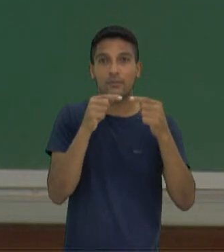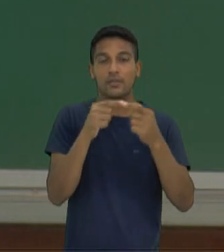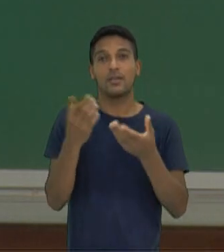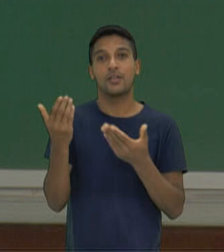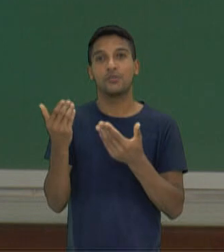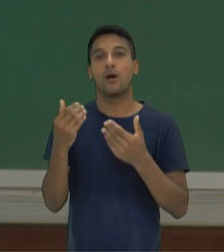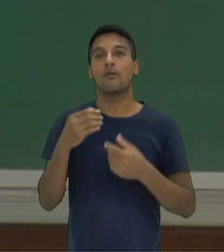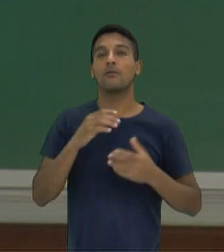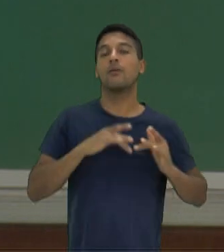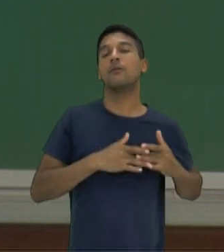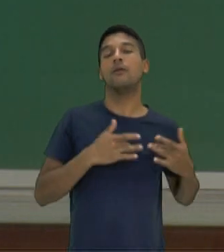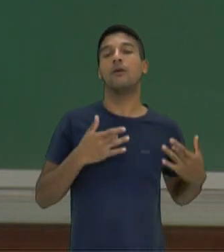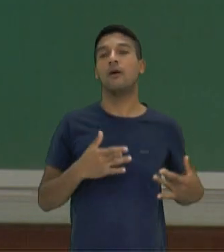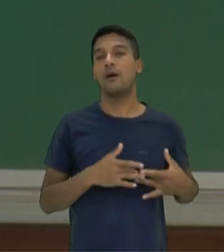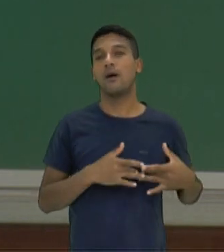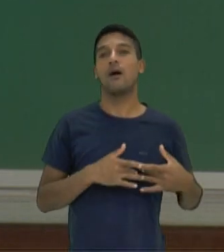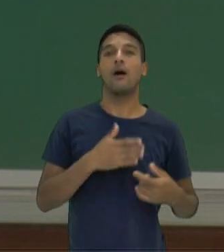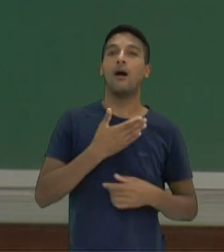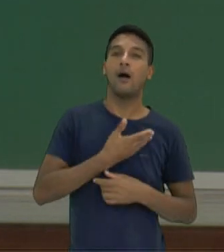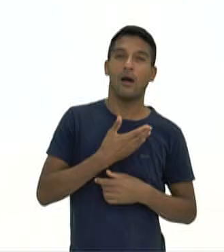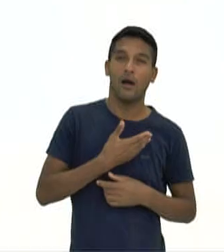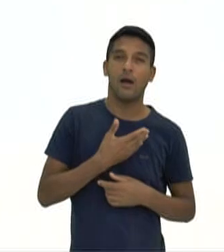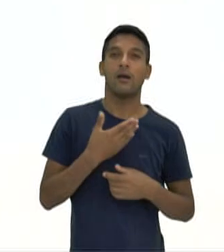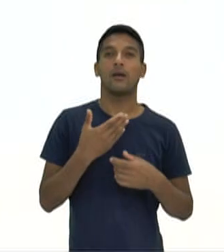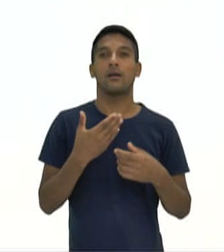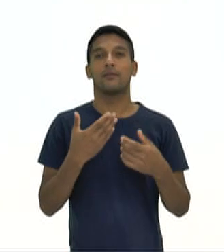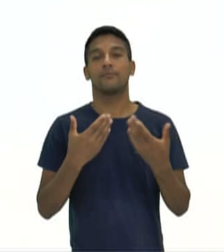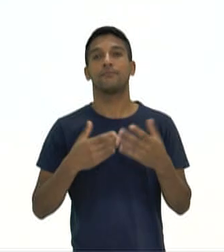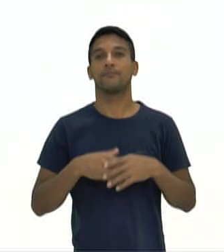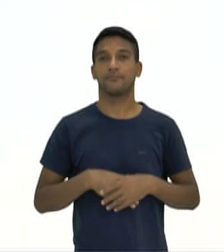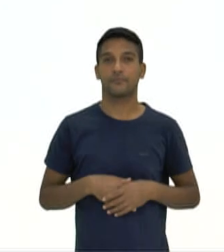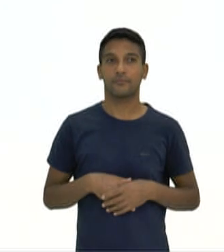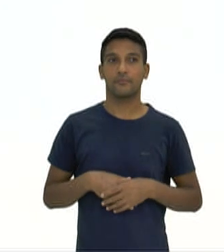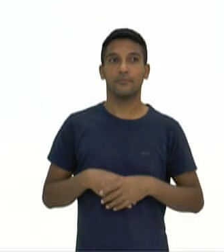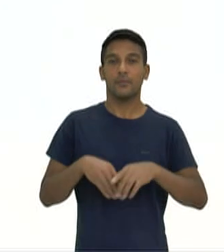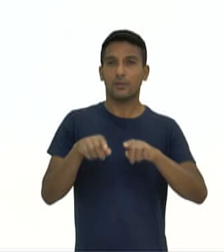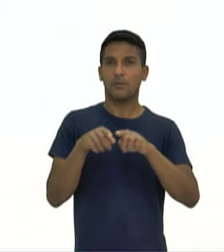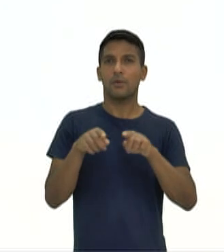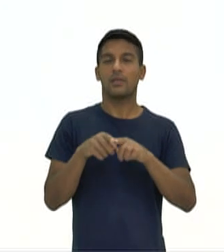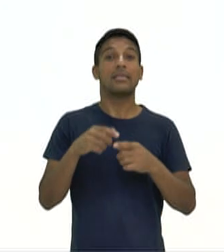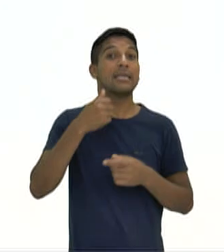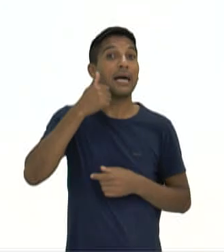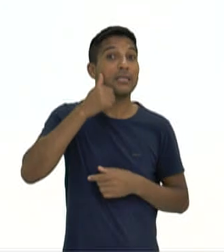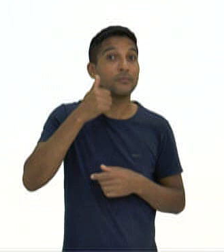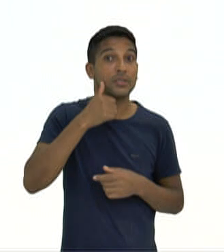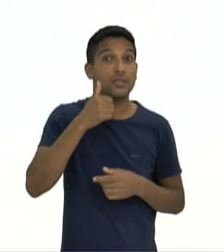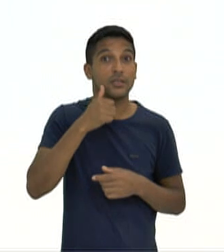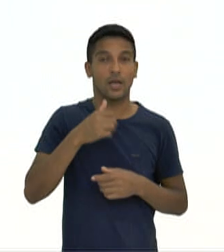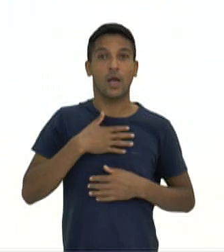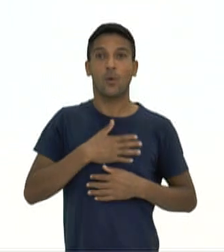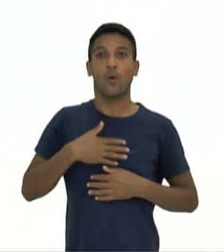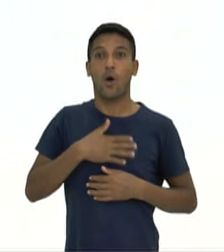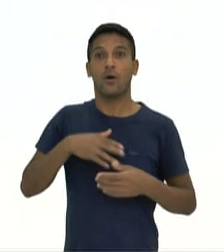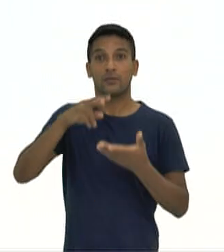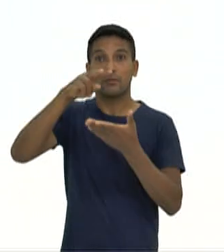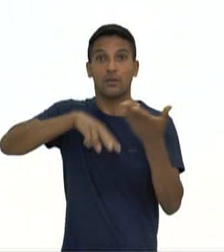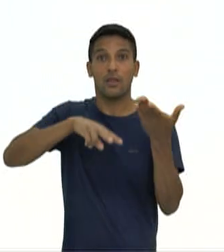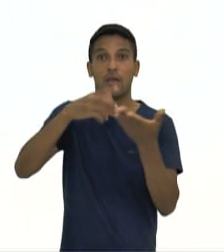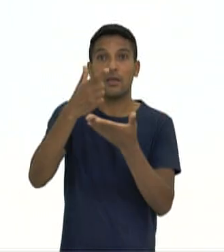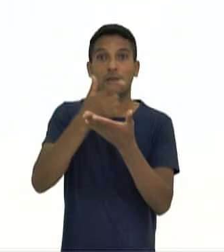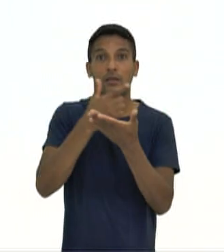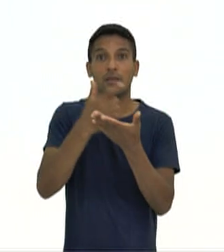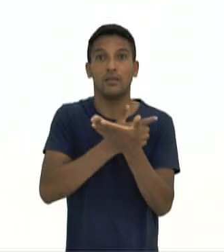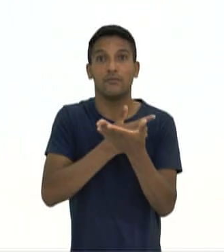na sequência ainda, e as meninas, que também gostam de livro, encontram nele uma possibilidade de entender melhor